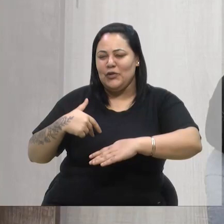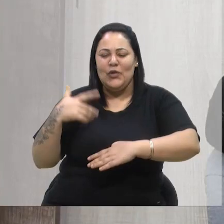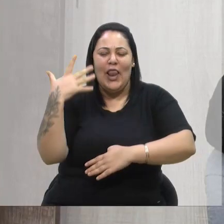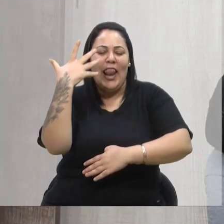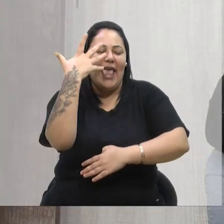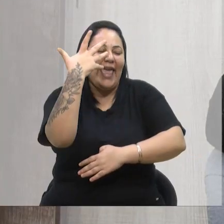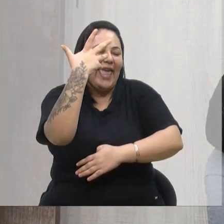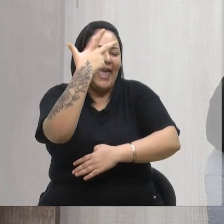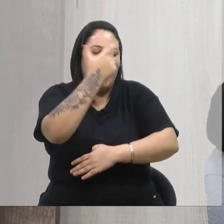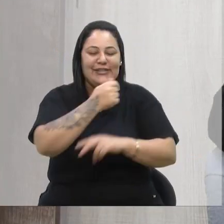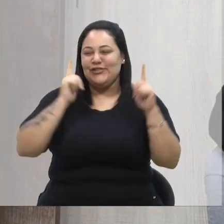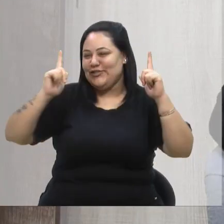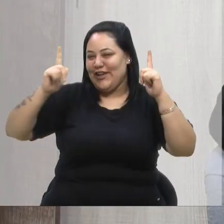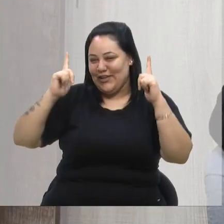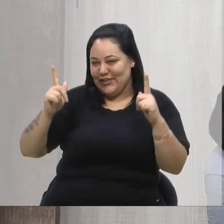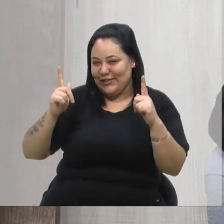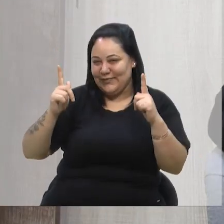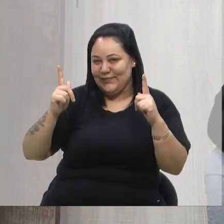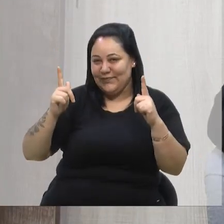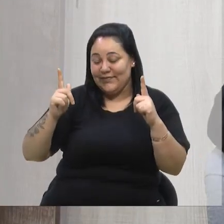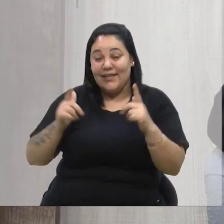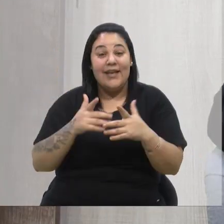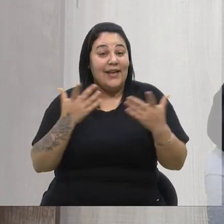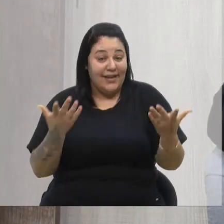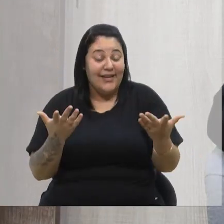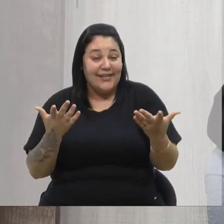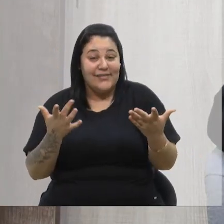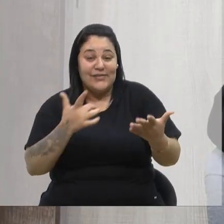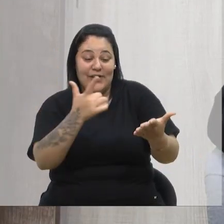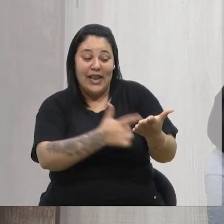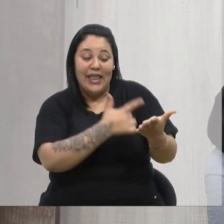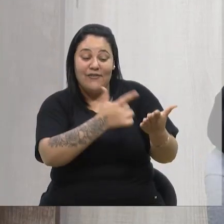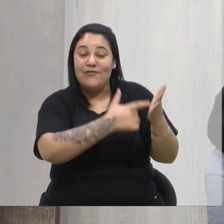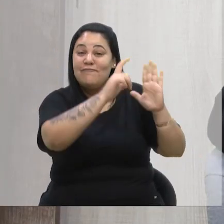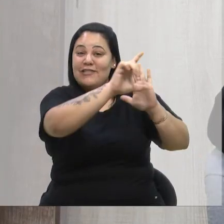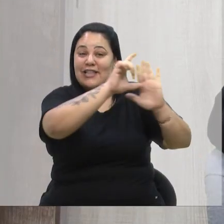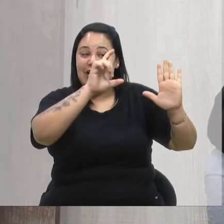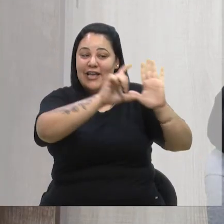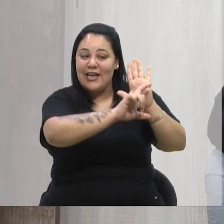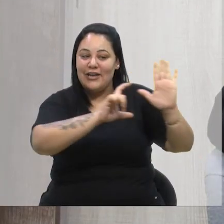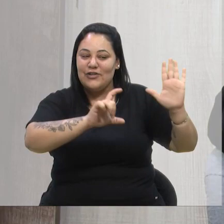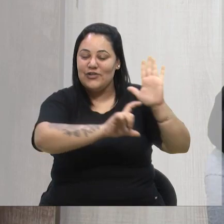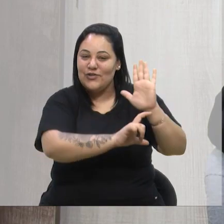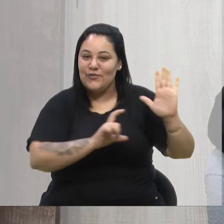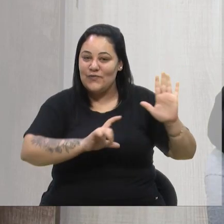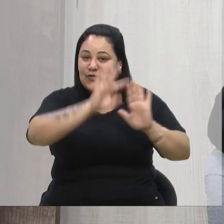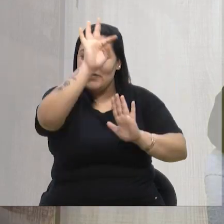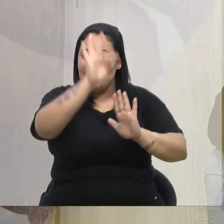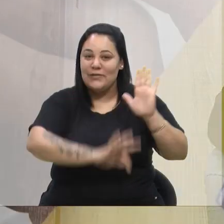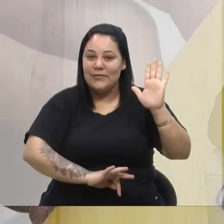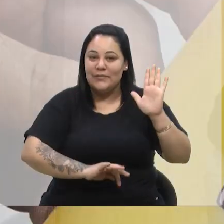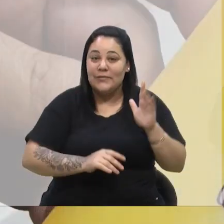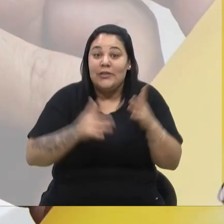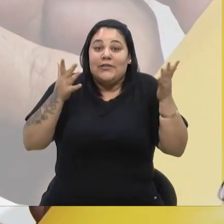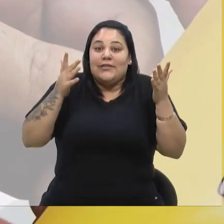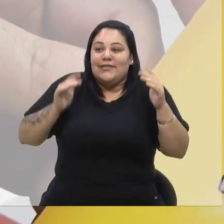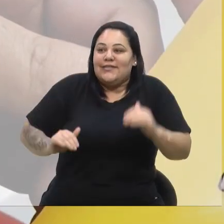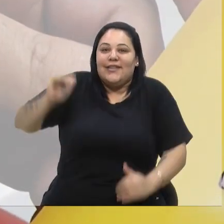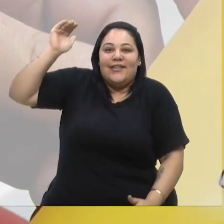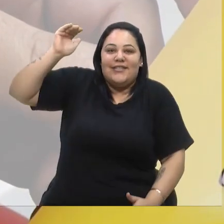tudo aquilo muito divertido. Esses são alguns dos trechos da obra infanto-juvenil